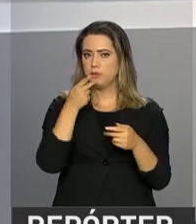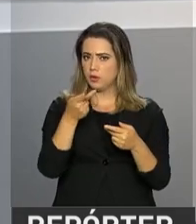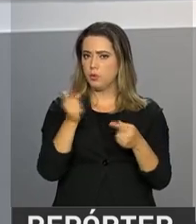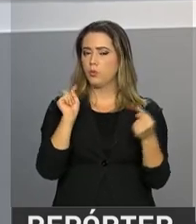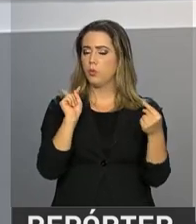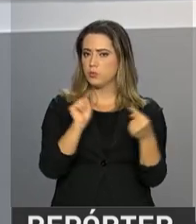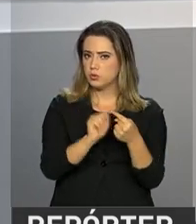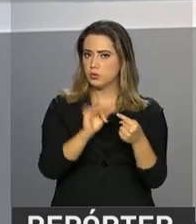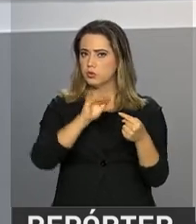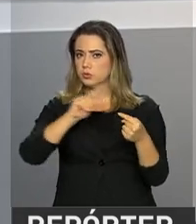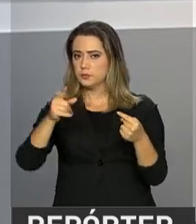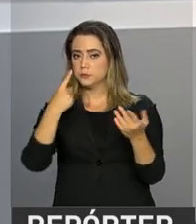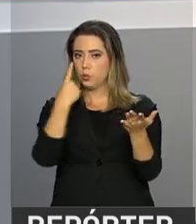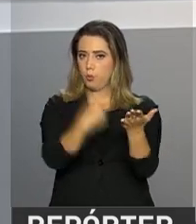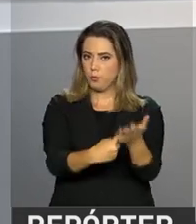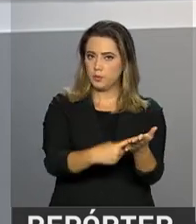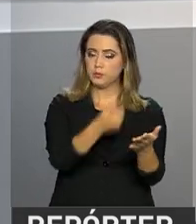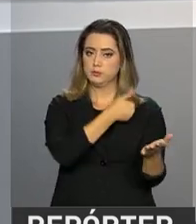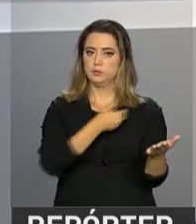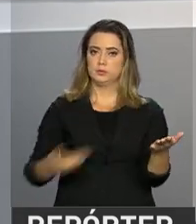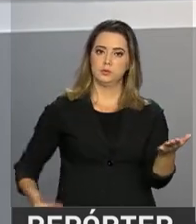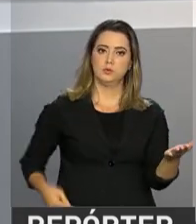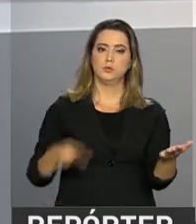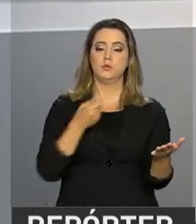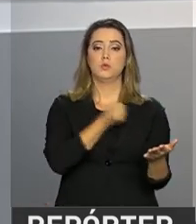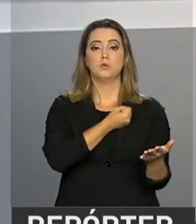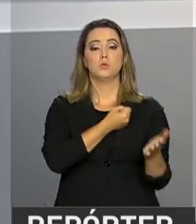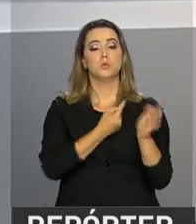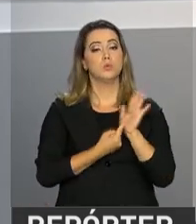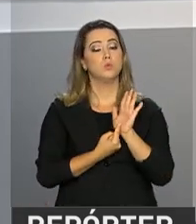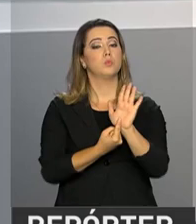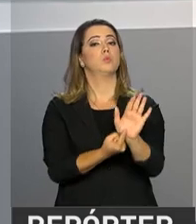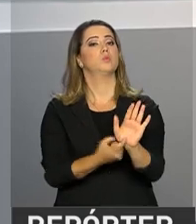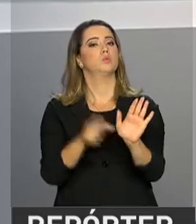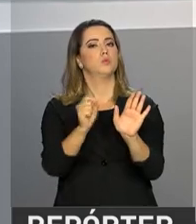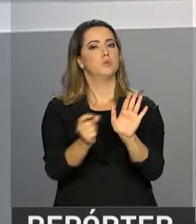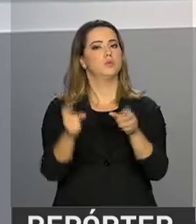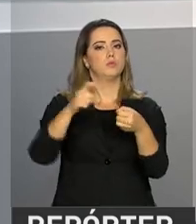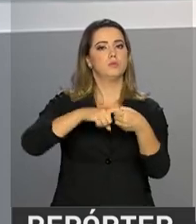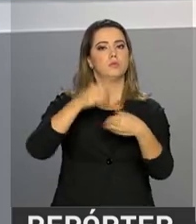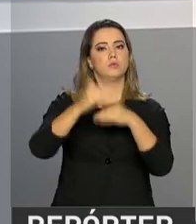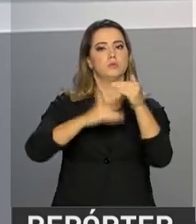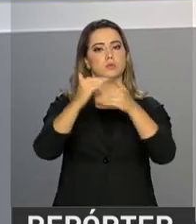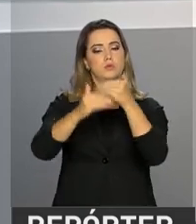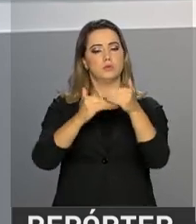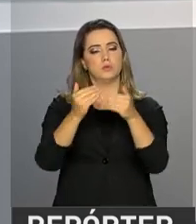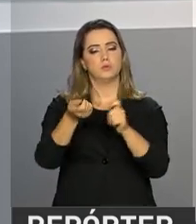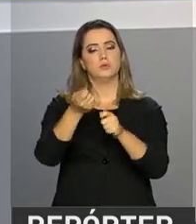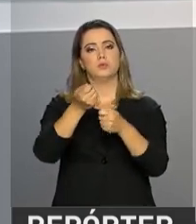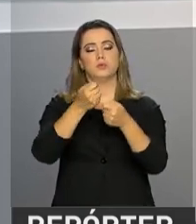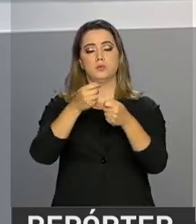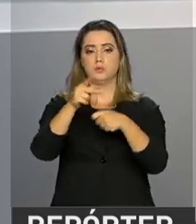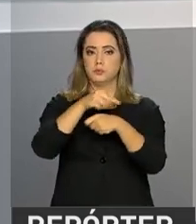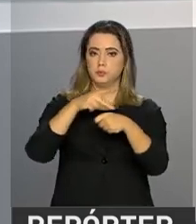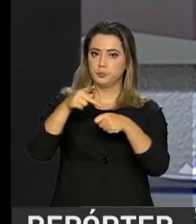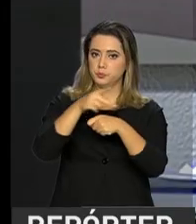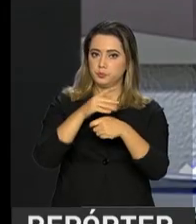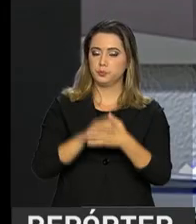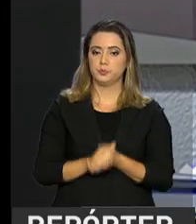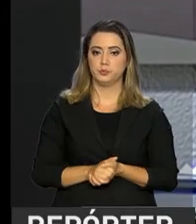cumprida pelo governo e citou dados que comprovam a retomada da economia do país como inflação e juros baixos